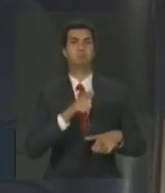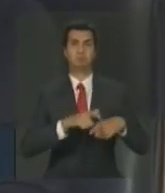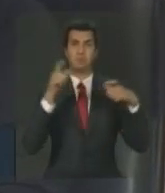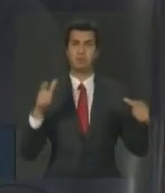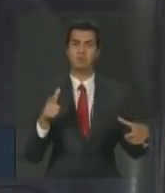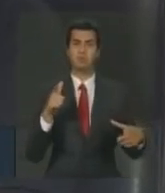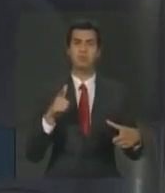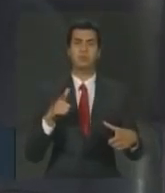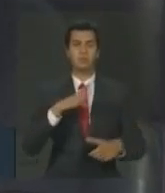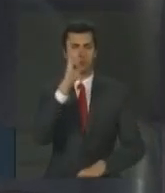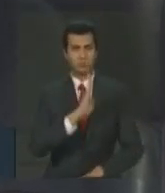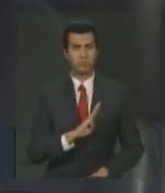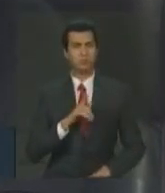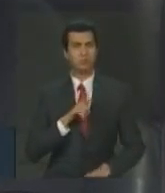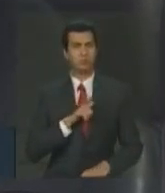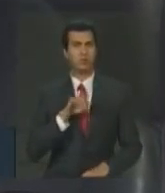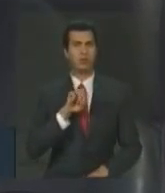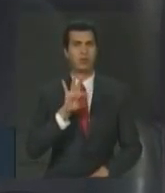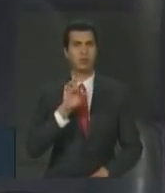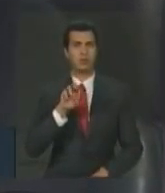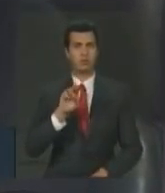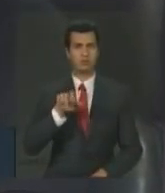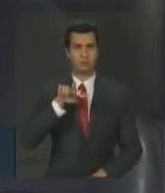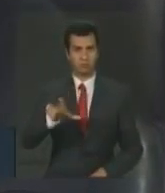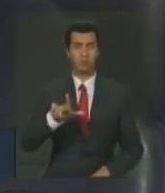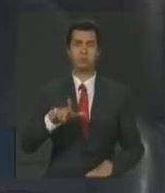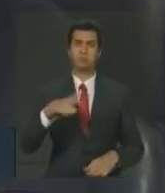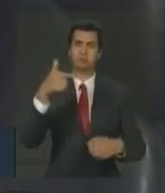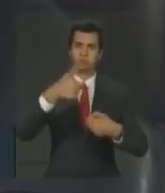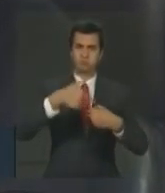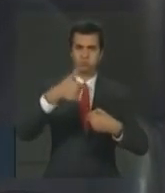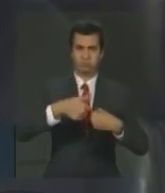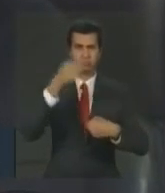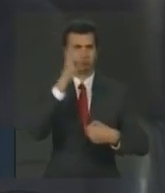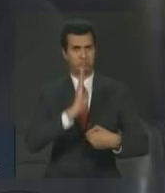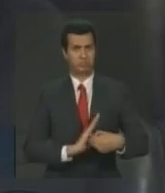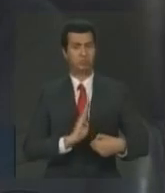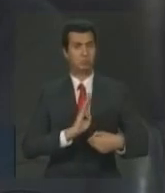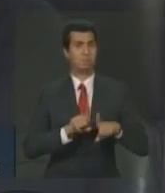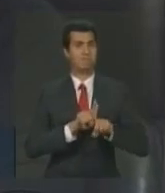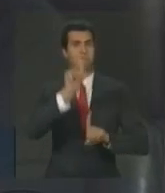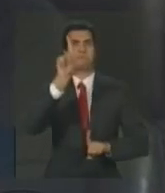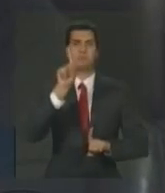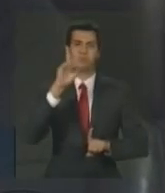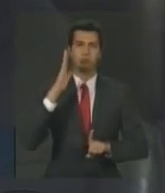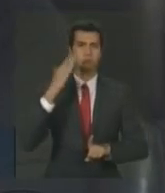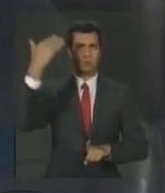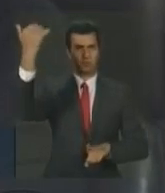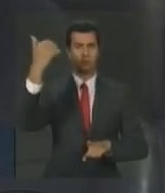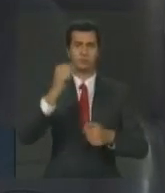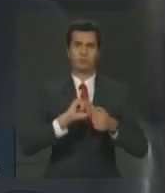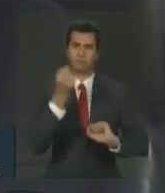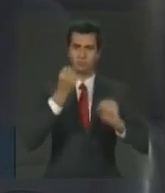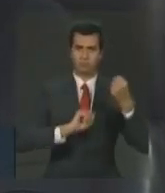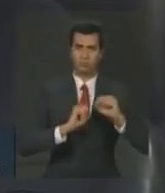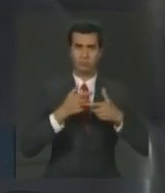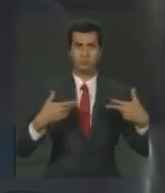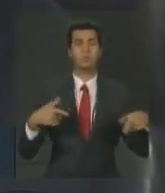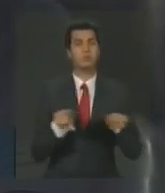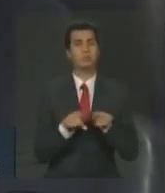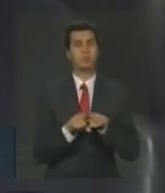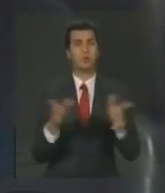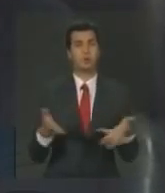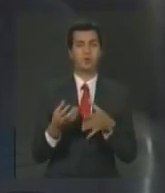Brasil produz grande parte do etanol derivado de cana-de-açúcar a nível mundial e está a construir novos parques